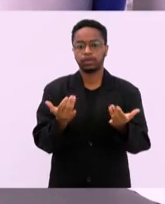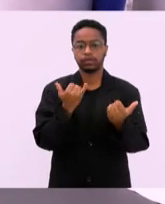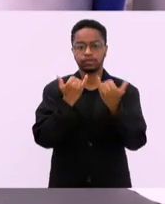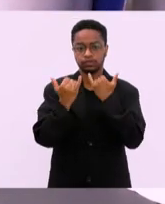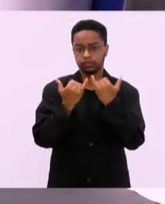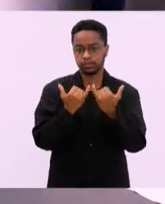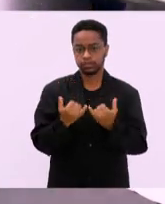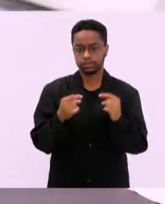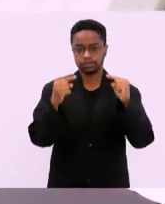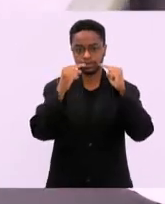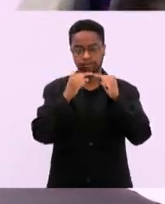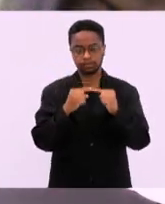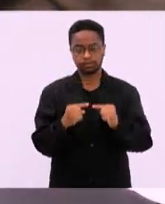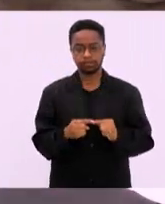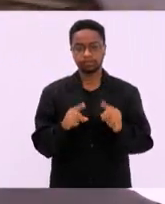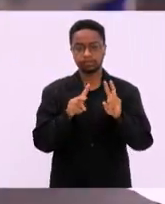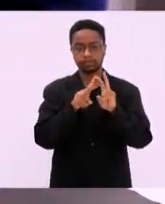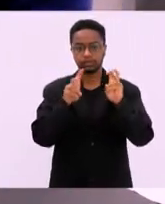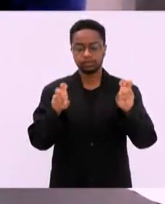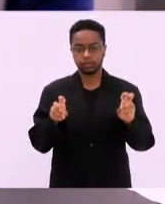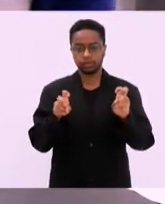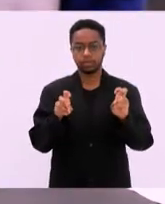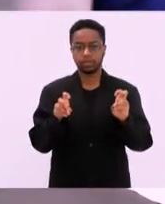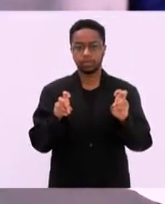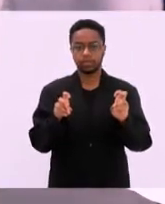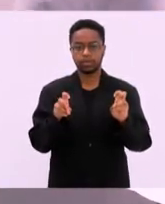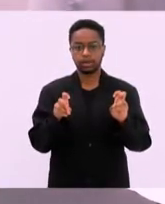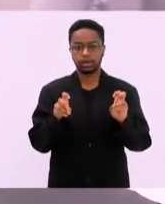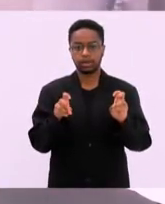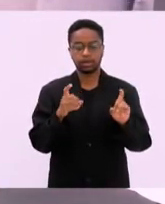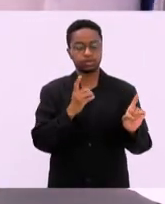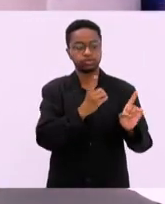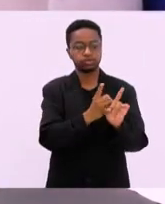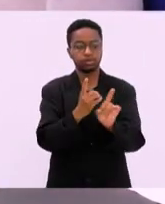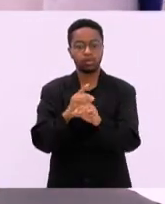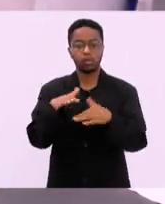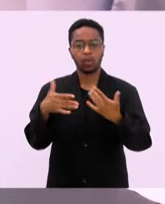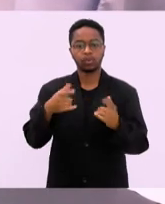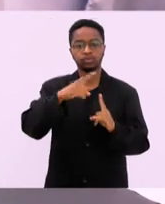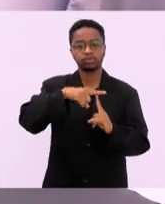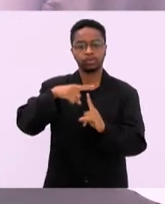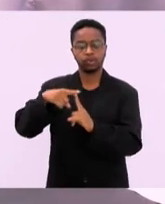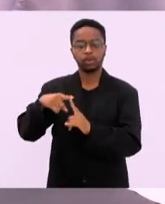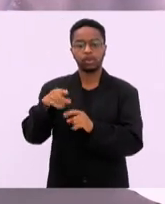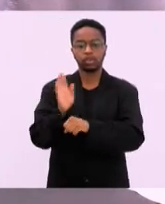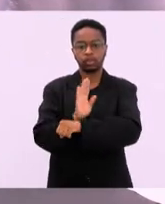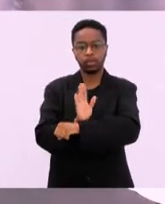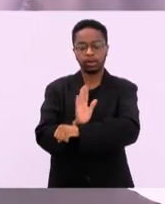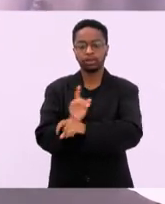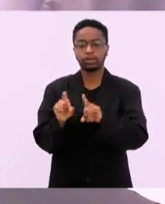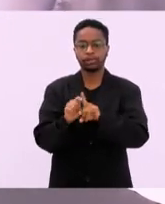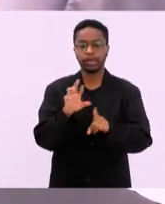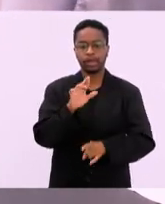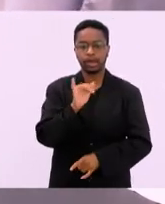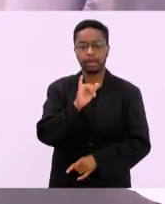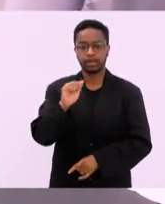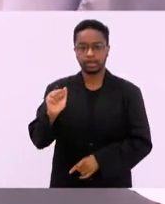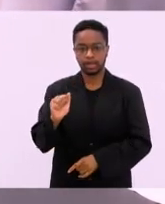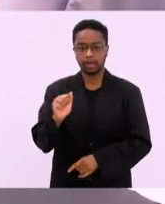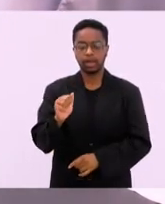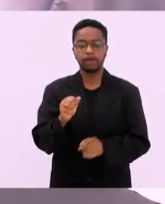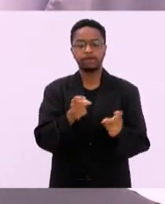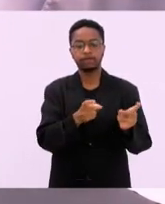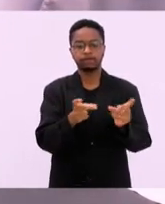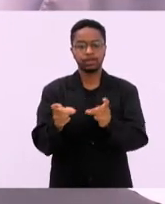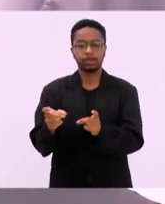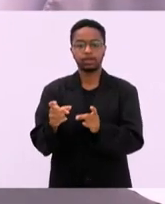informação adequada sobre a identificação das espécies de tubarão e raia comercializadas com o nome vulgar de cação